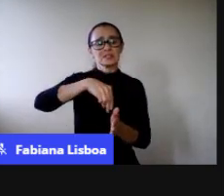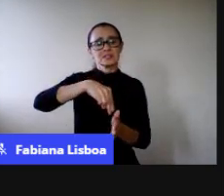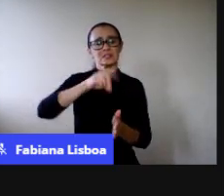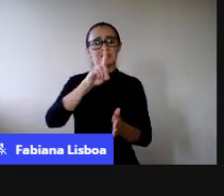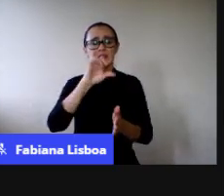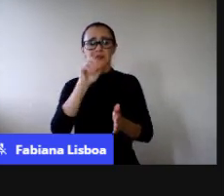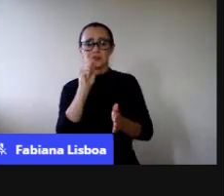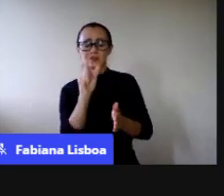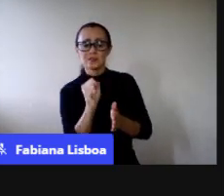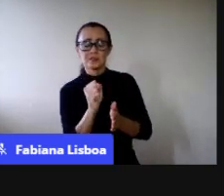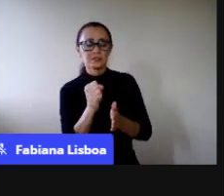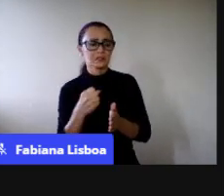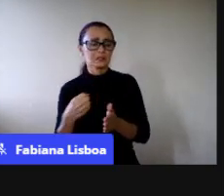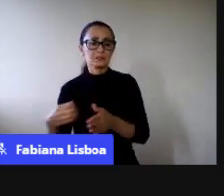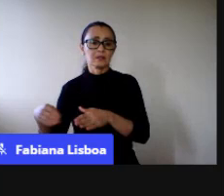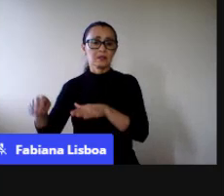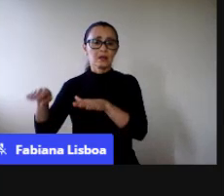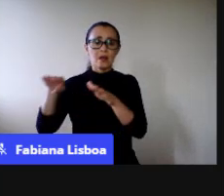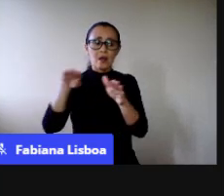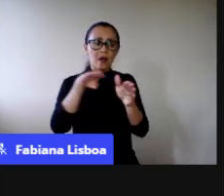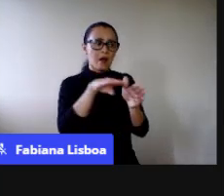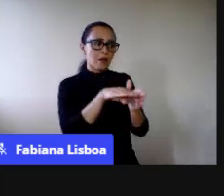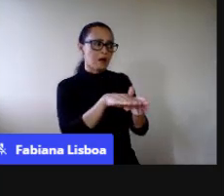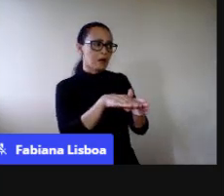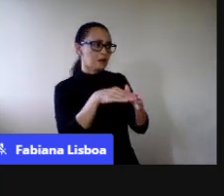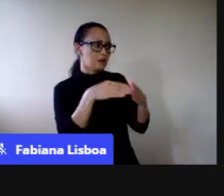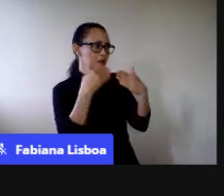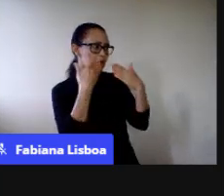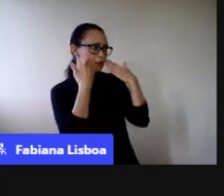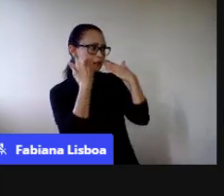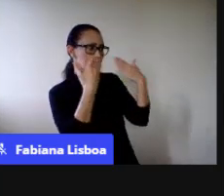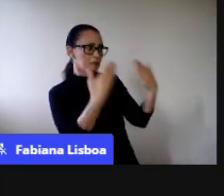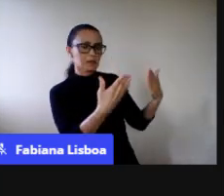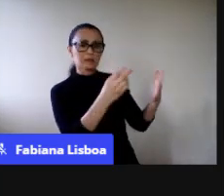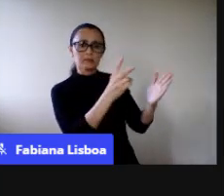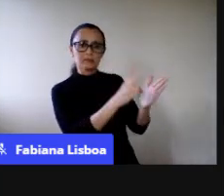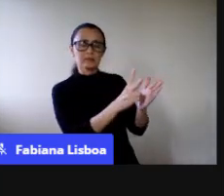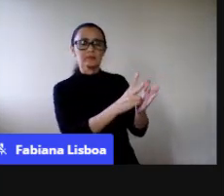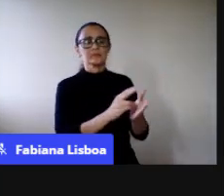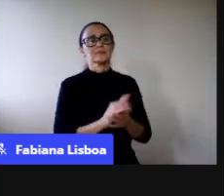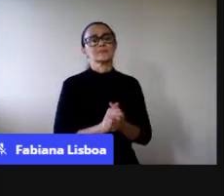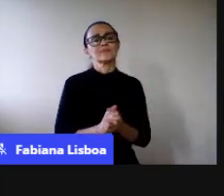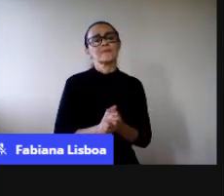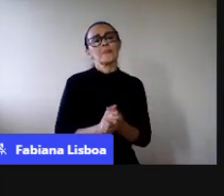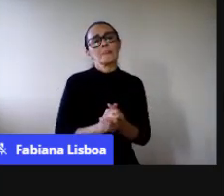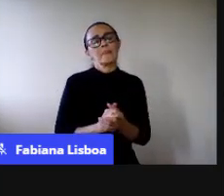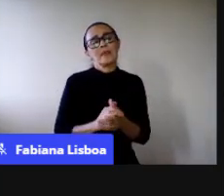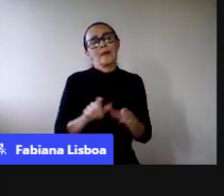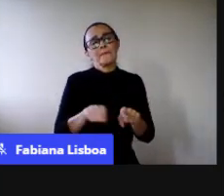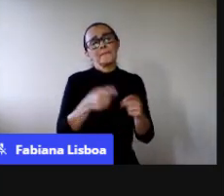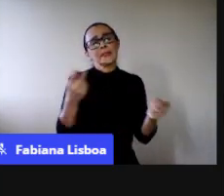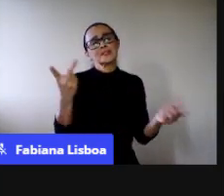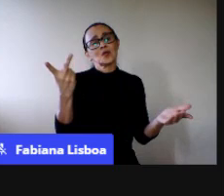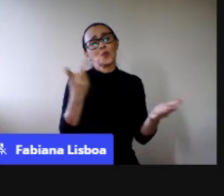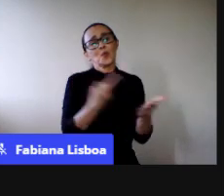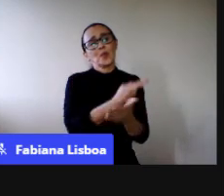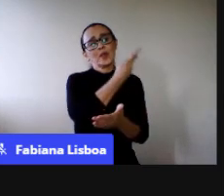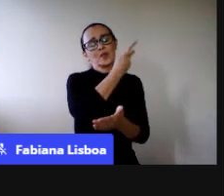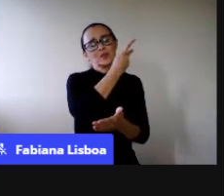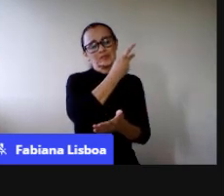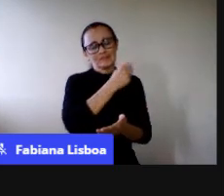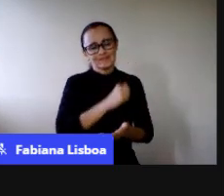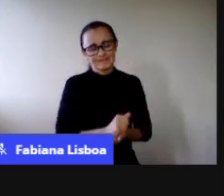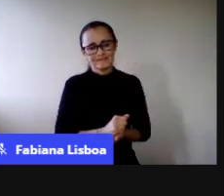né, e deram o nome aos povos que eles encontraram aqui de índios, mas é um erro geográfico, né, um equívoco.